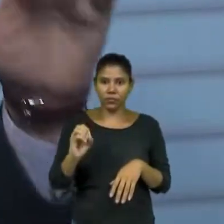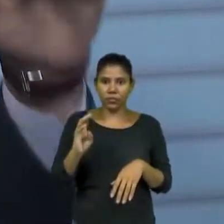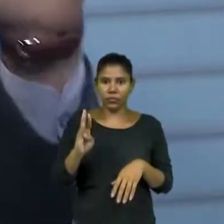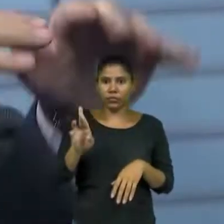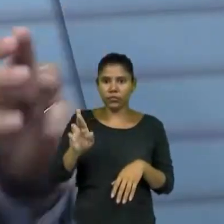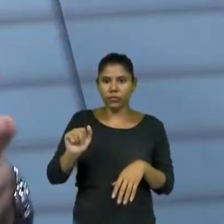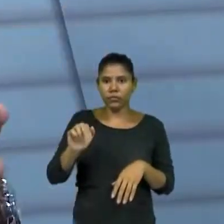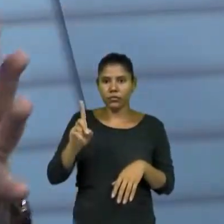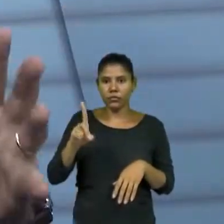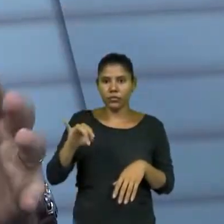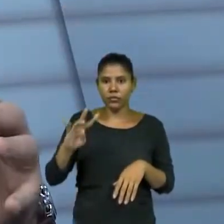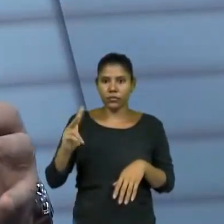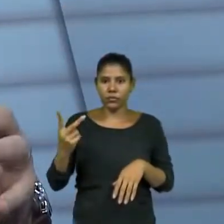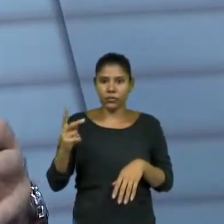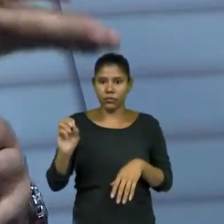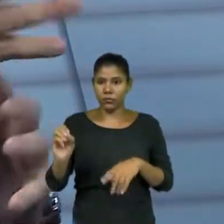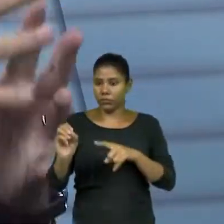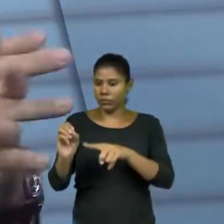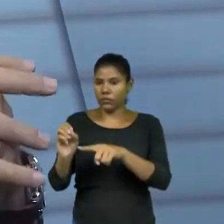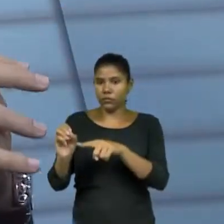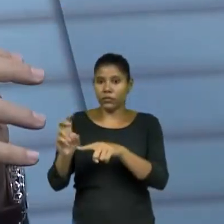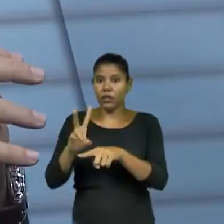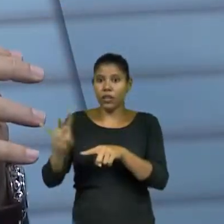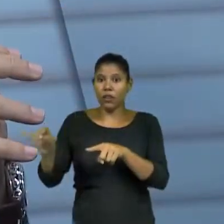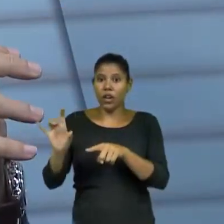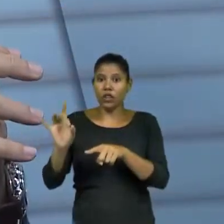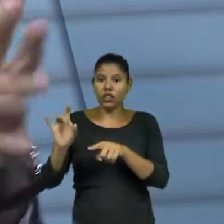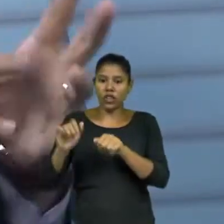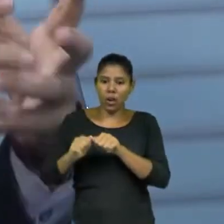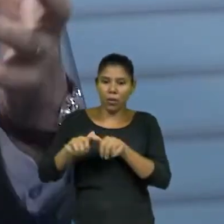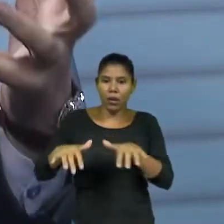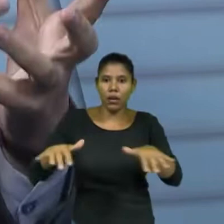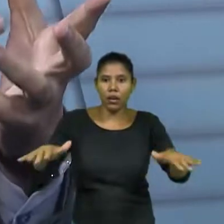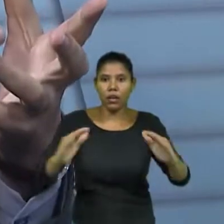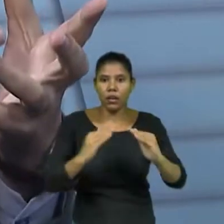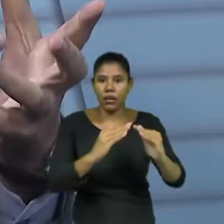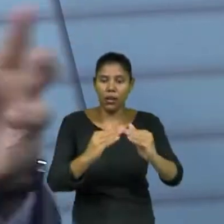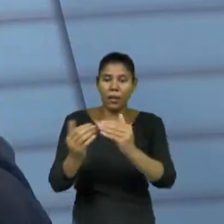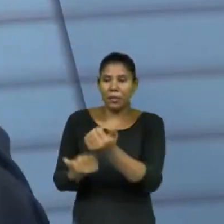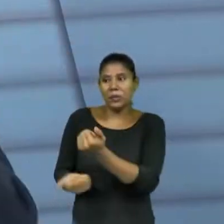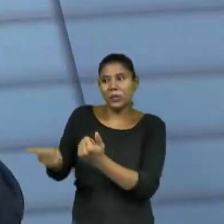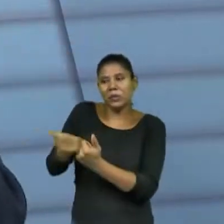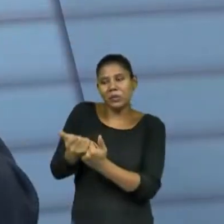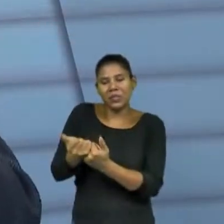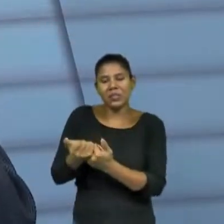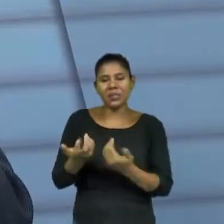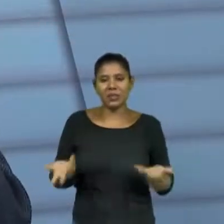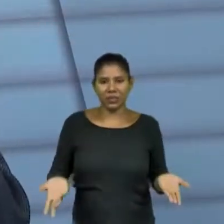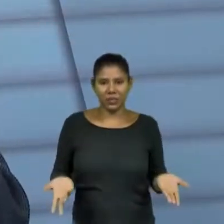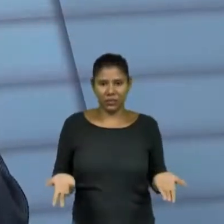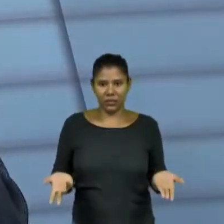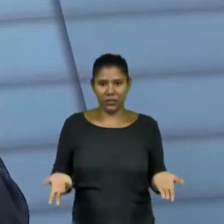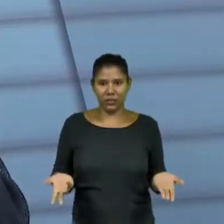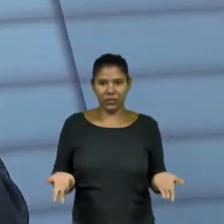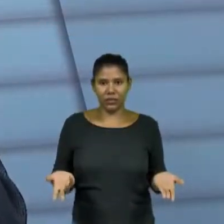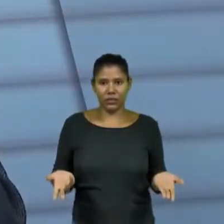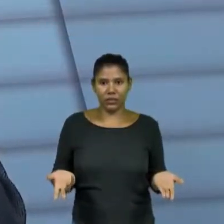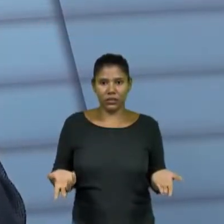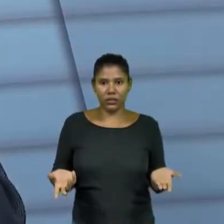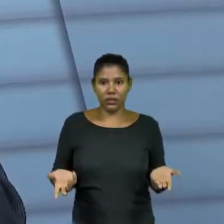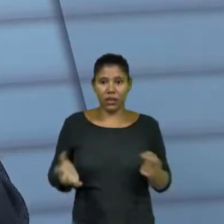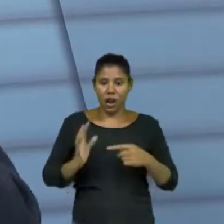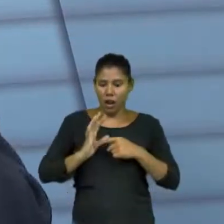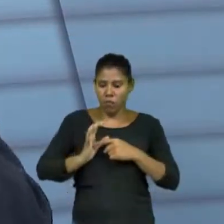disponível simplesmente para consumo humano e para irrigação. Olha aí. Você substitui. E você fica com as turbinas de